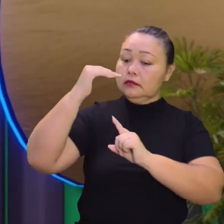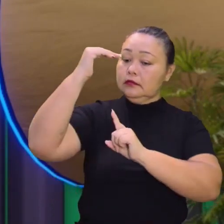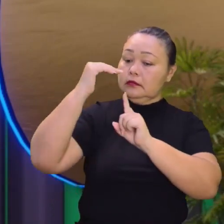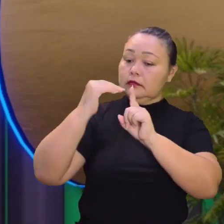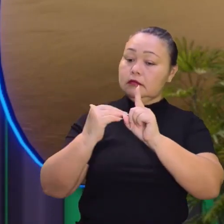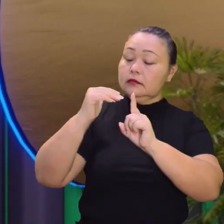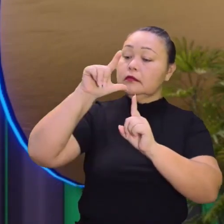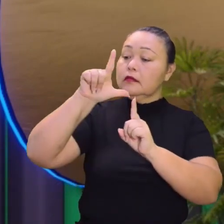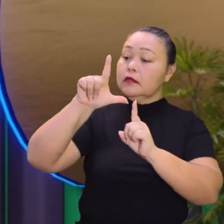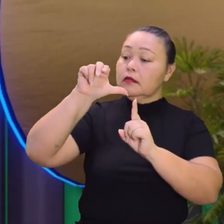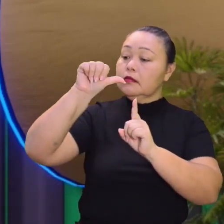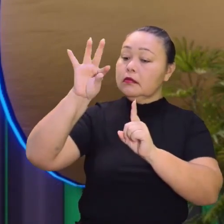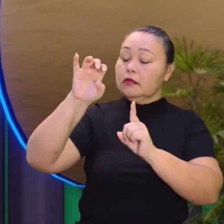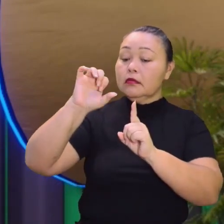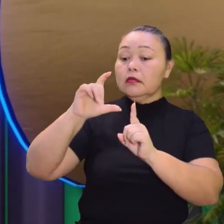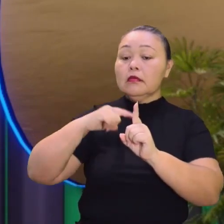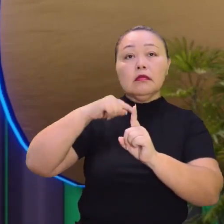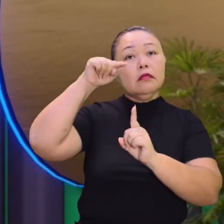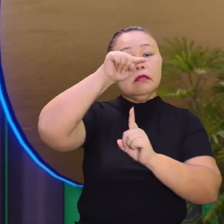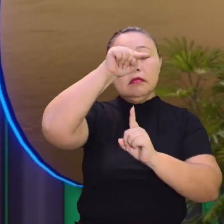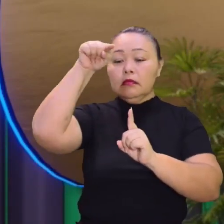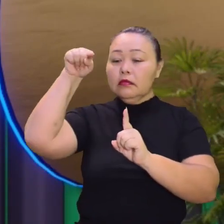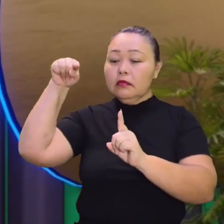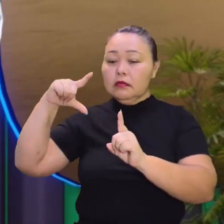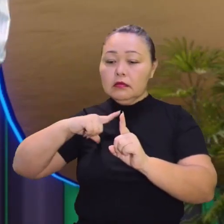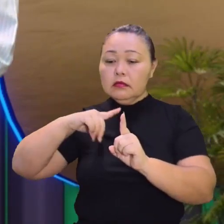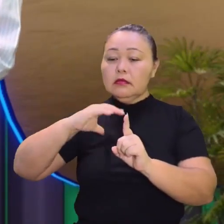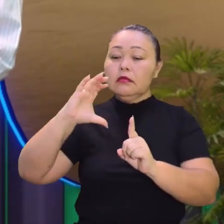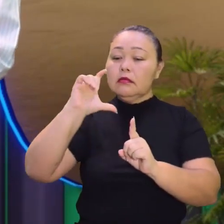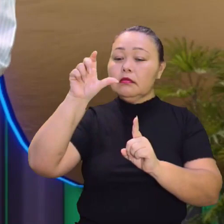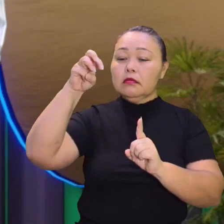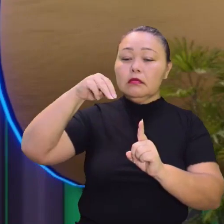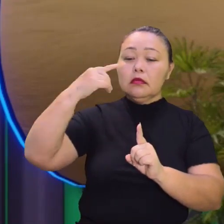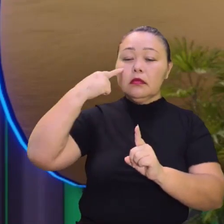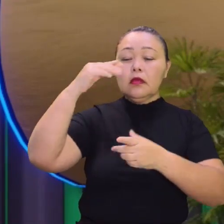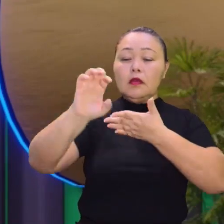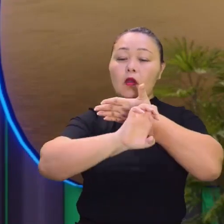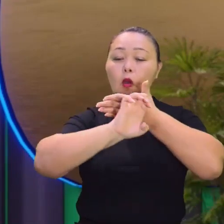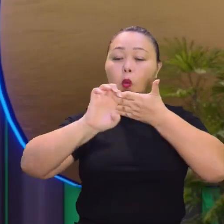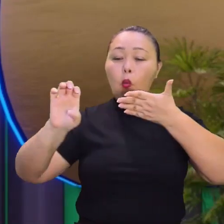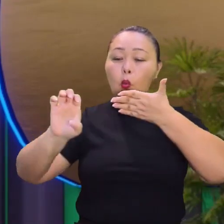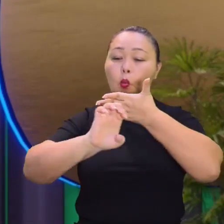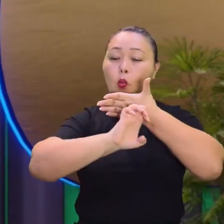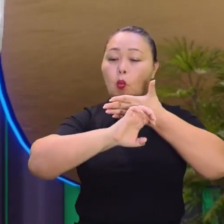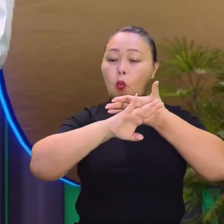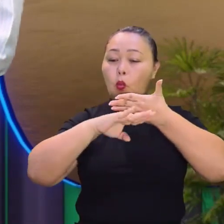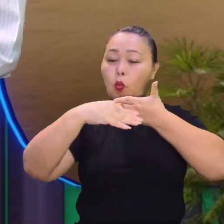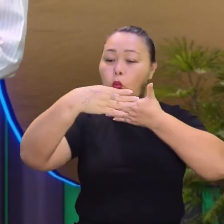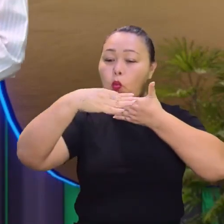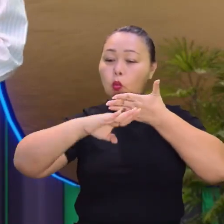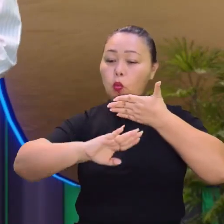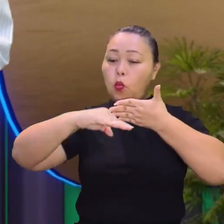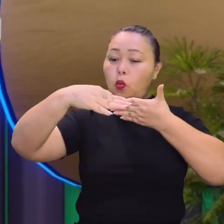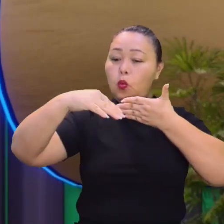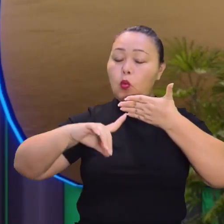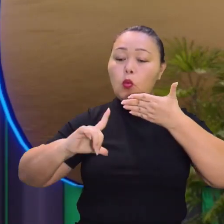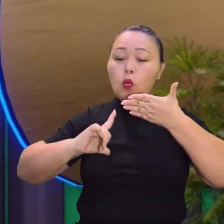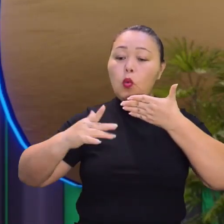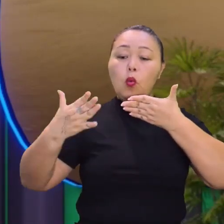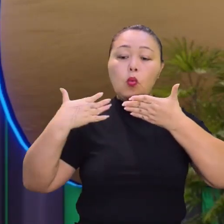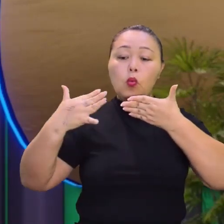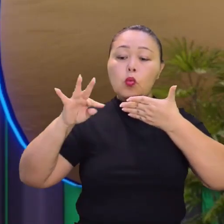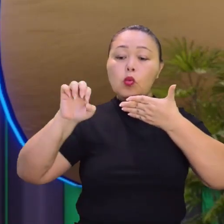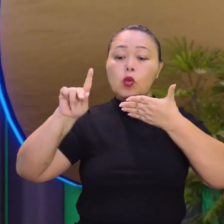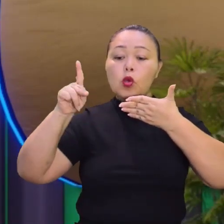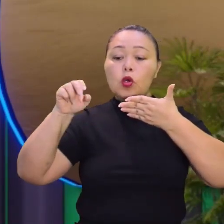latitude e das áreas climáticas da Terra. Então, quando a gente olha lá para o Equador, que é a zona intertropical da Terra, professor